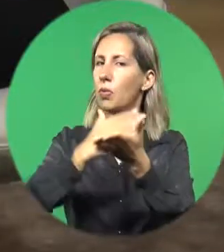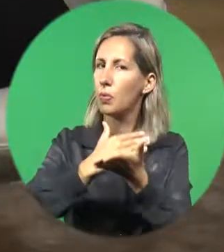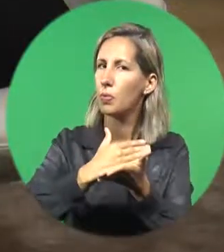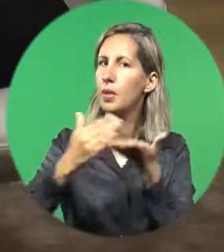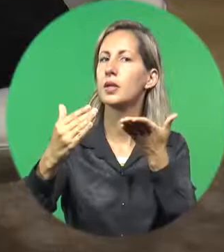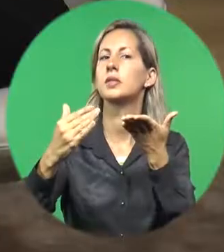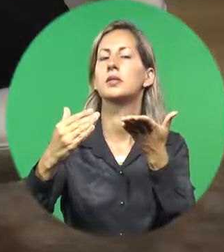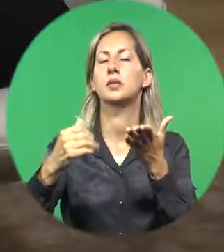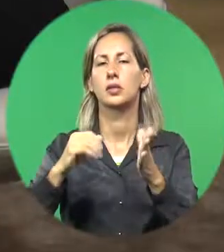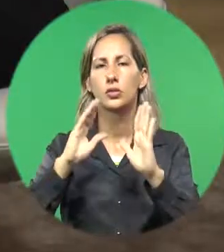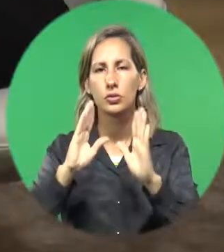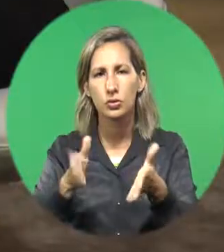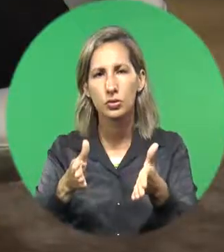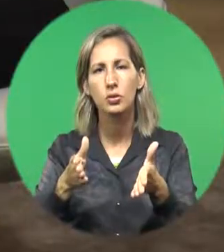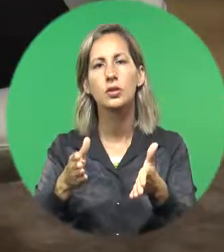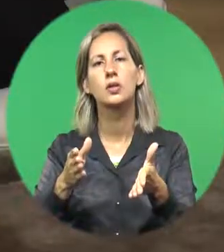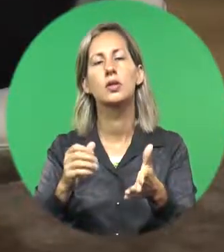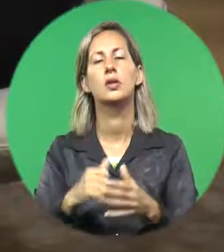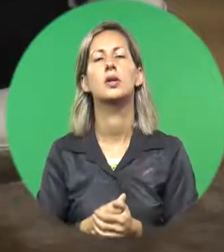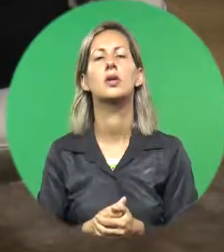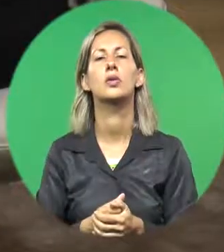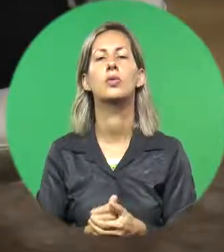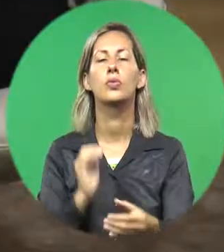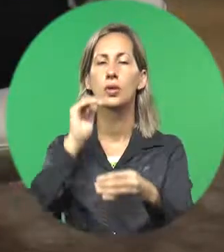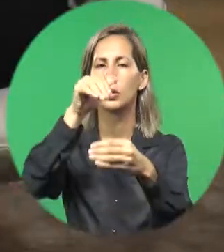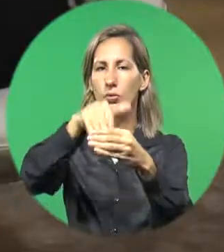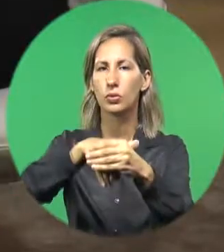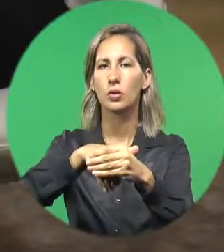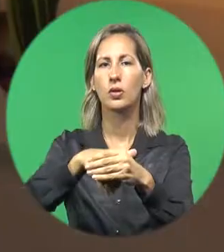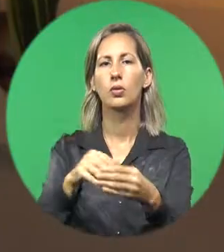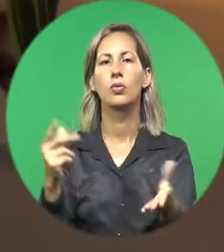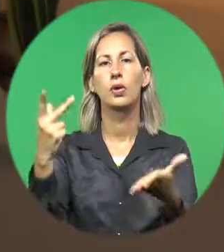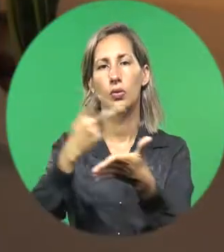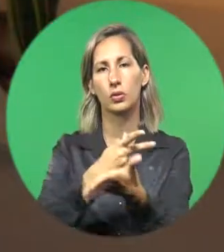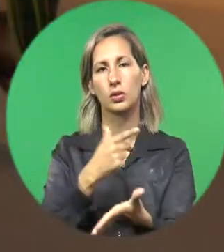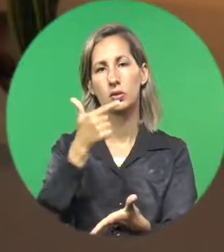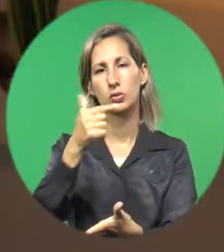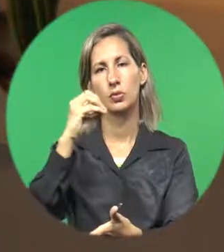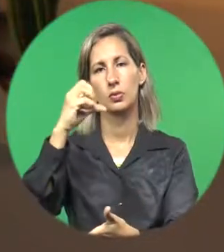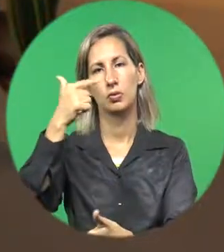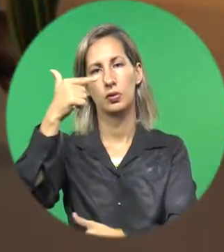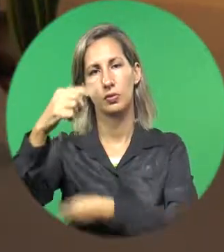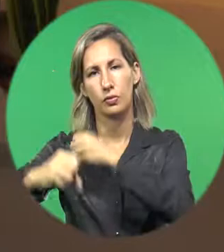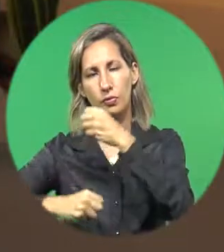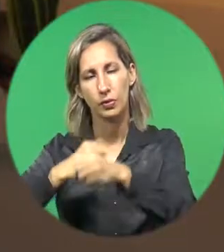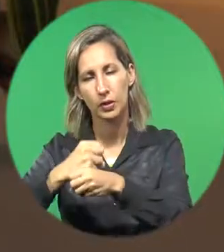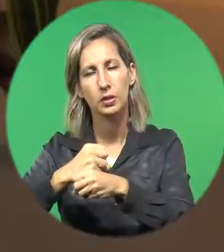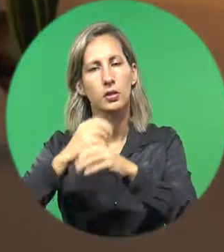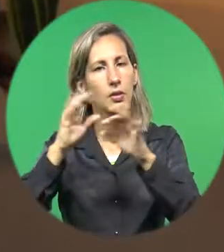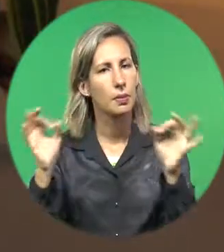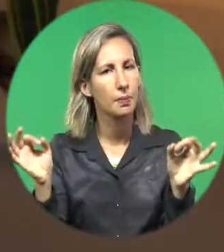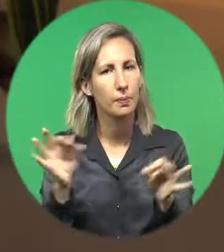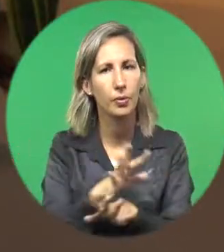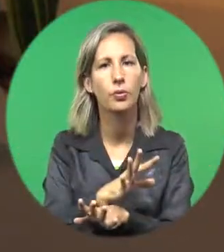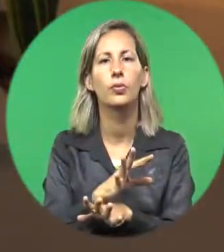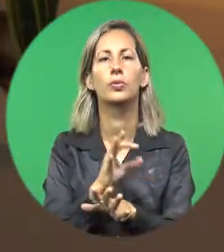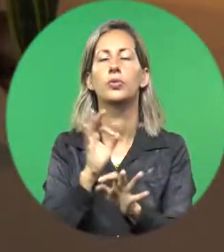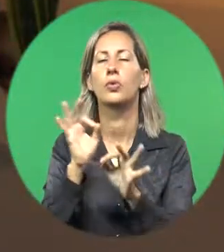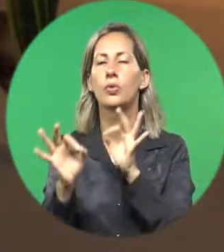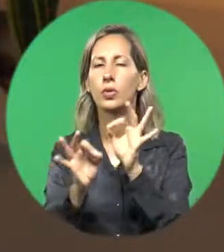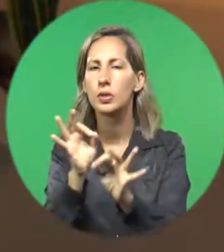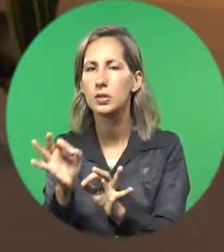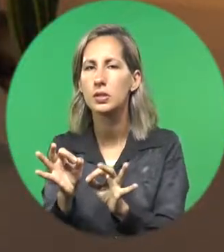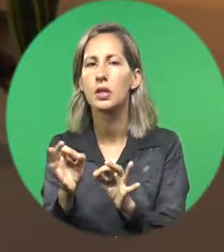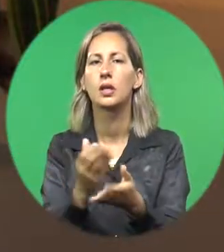tribunal já começa a se movimentar para que o processo eleitoral que acontece em 2020 esteja totalmente